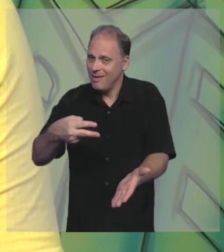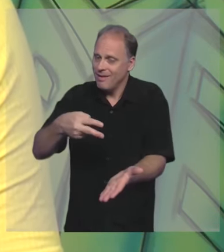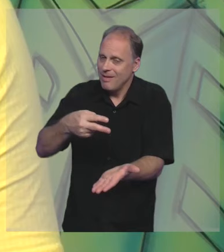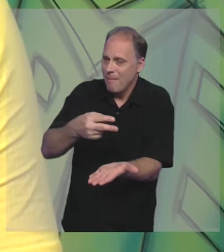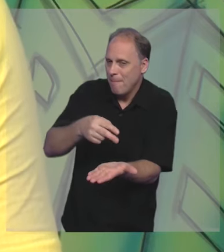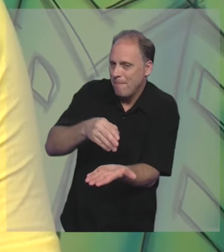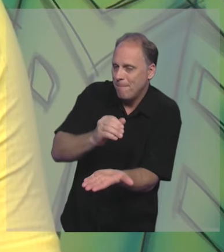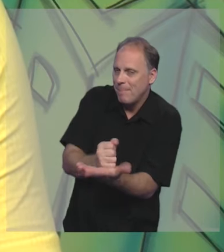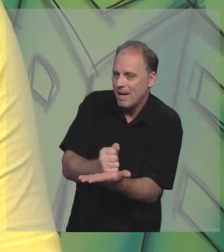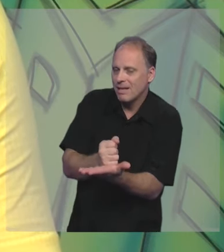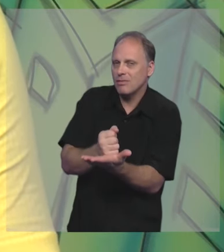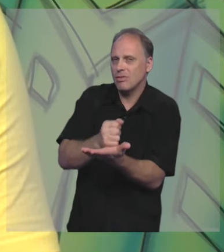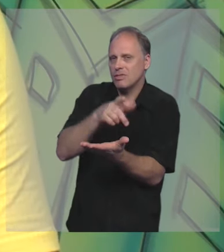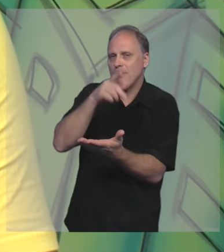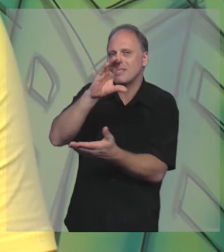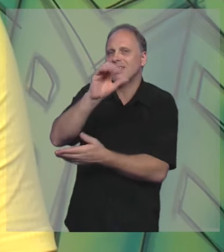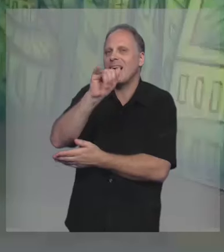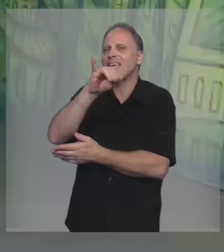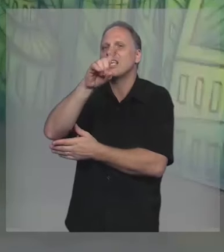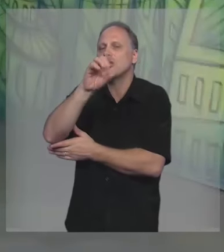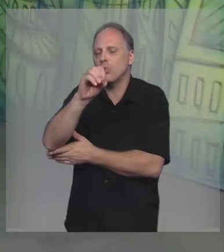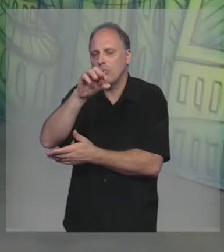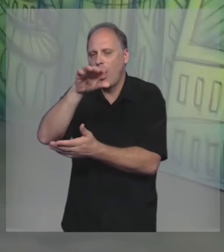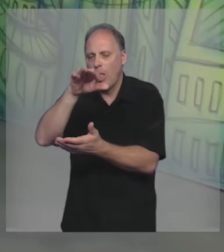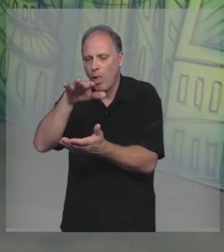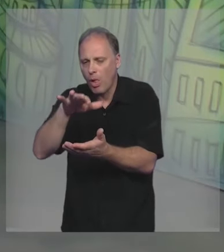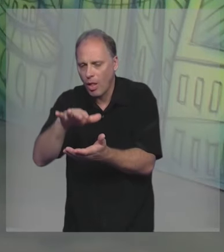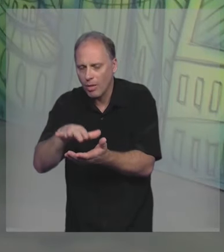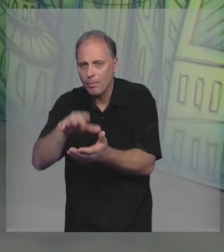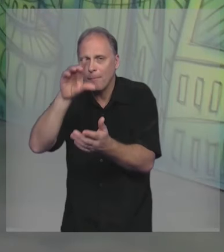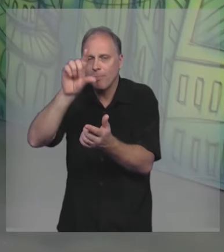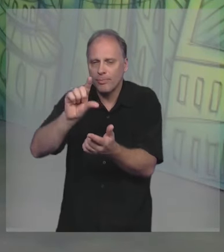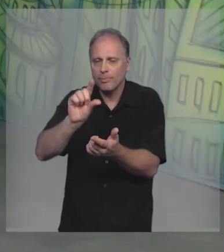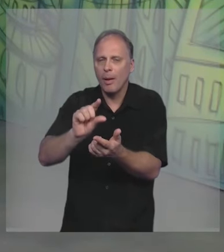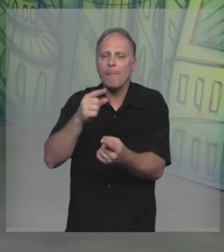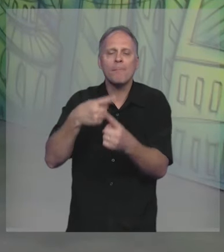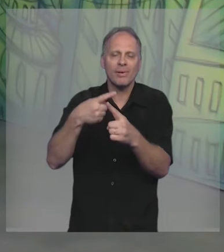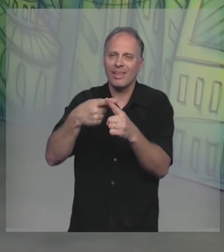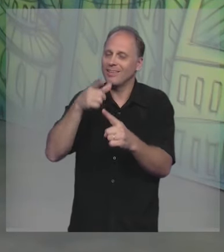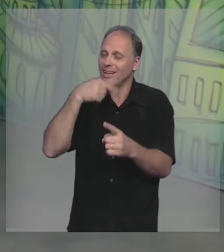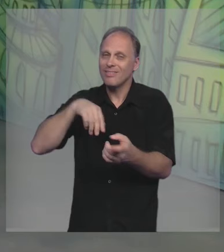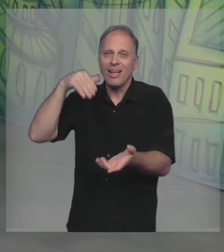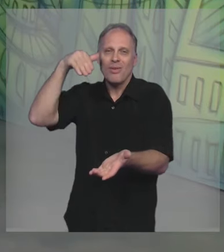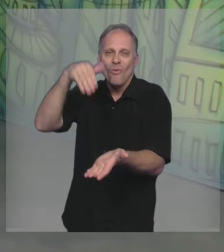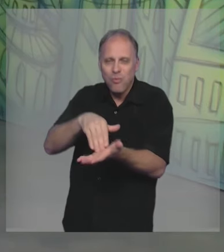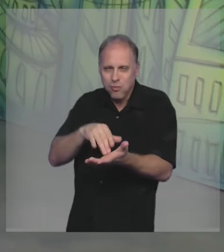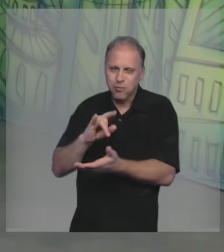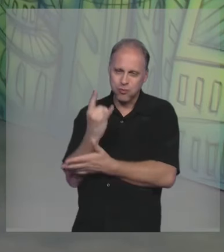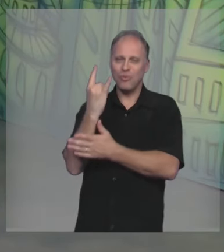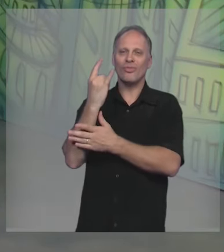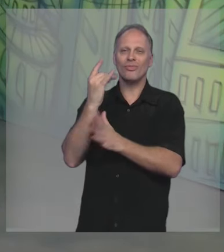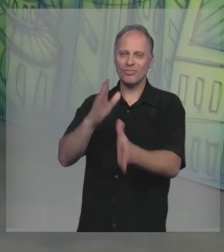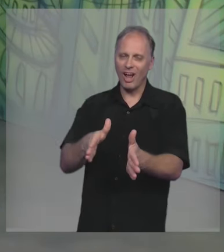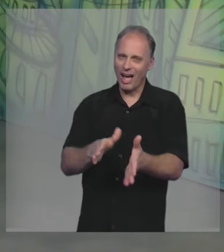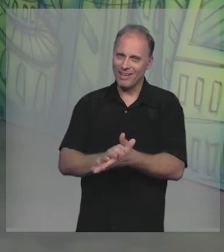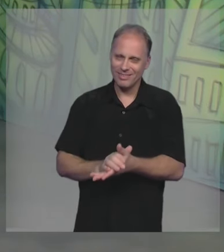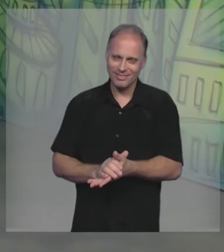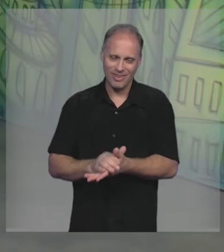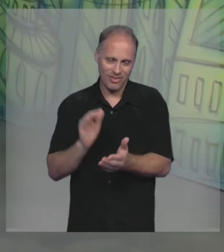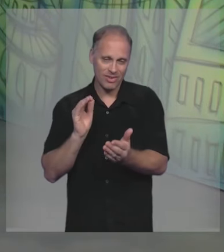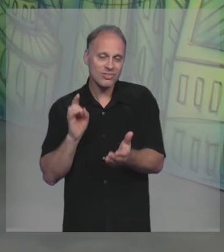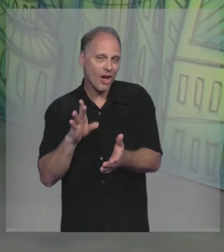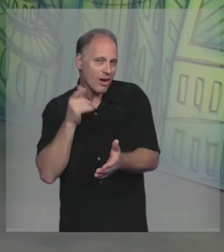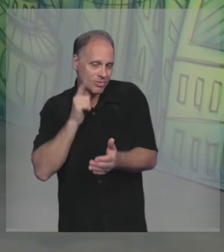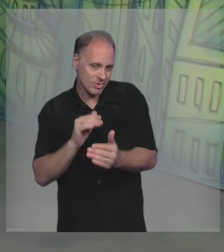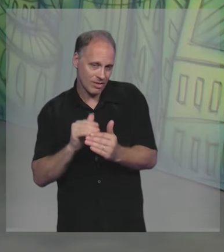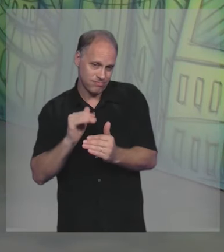ver alguns números... Mas a gente não está mais caindo porque, de repente, a gente já não chegou no fundo do poço? A gente já chegou no fundo do poço, né? Então, a gente agora,